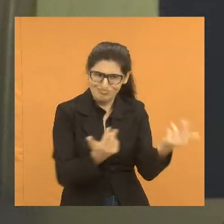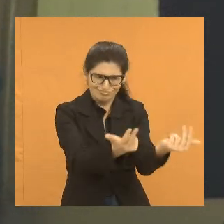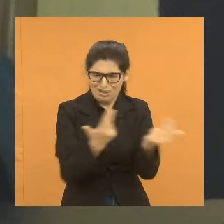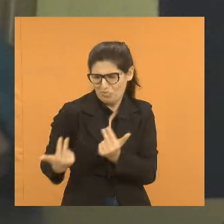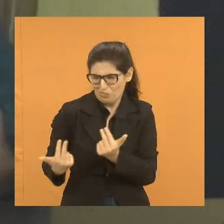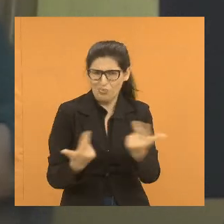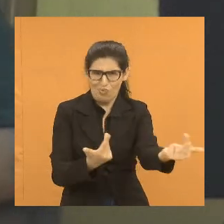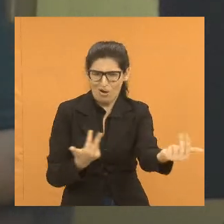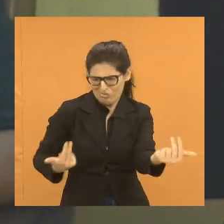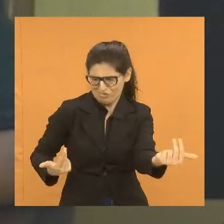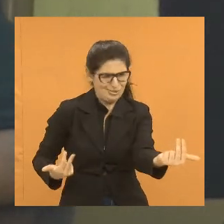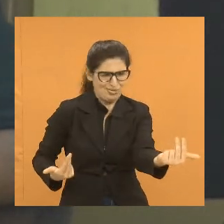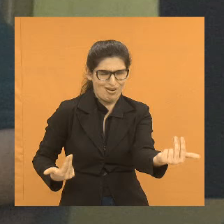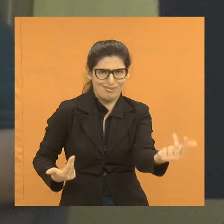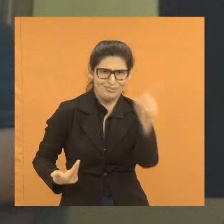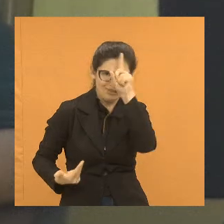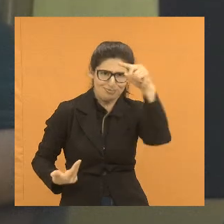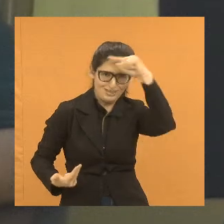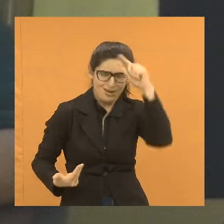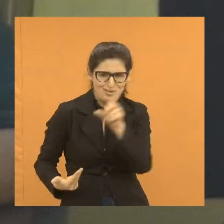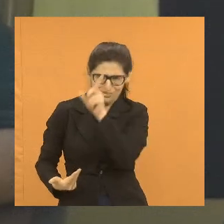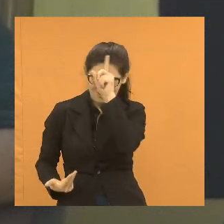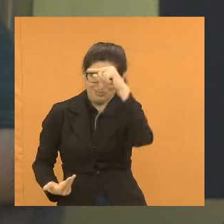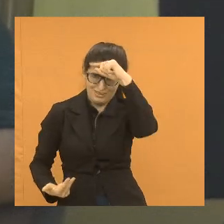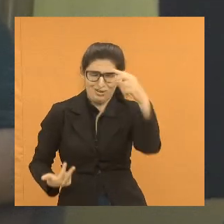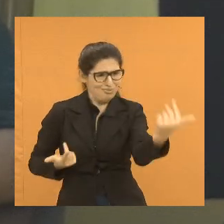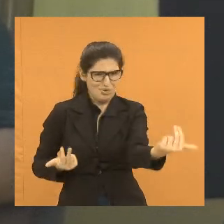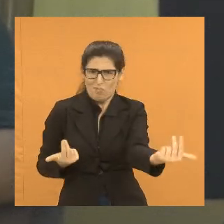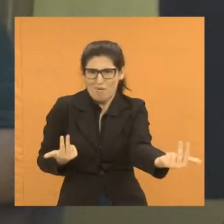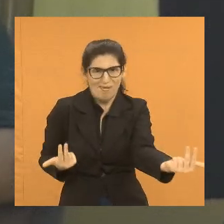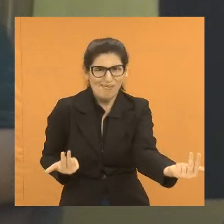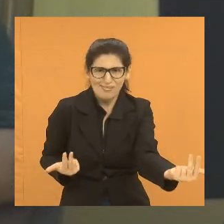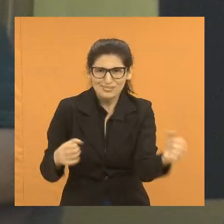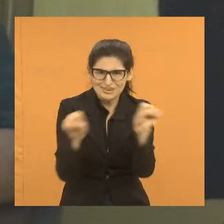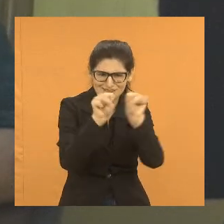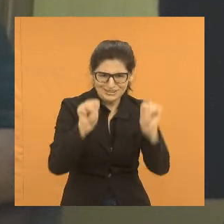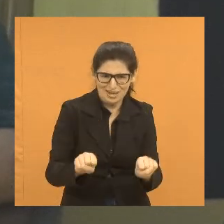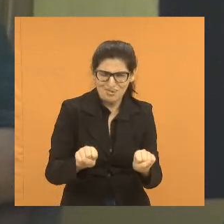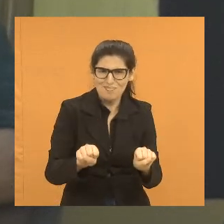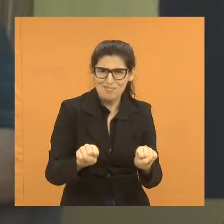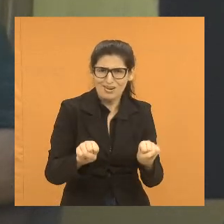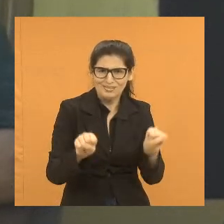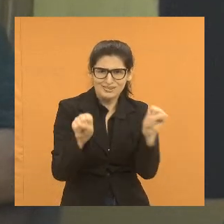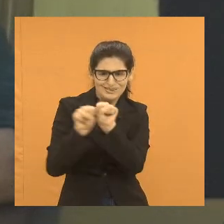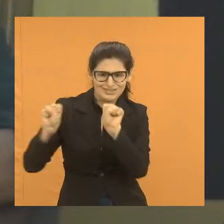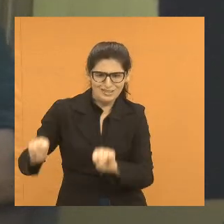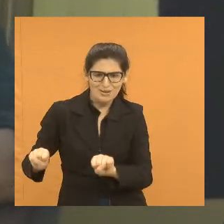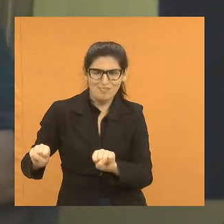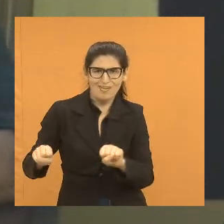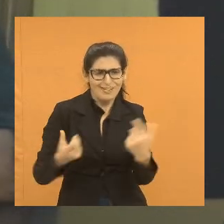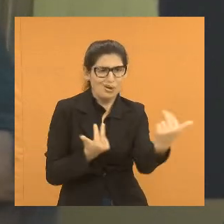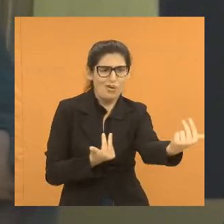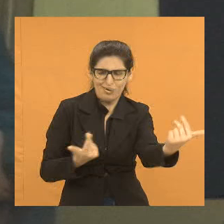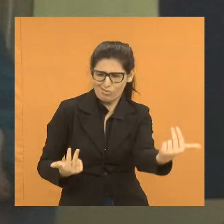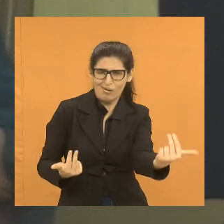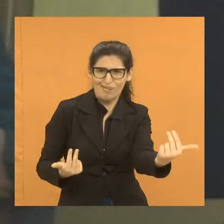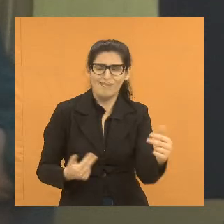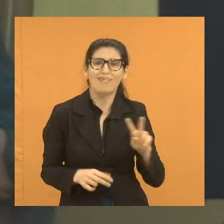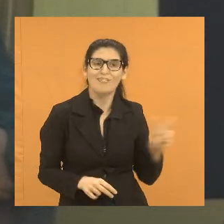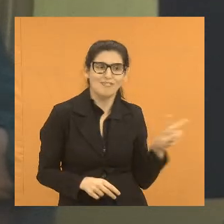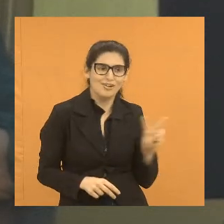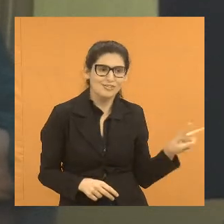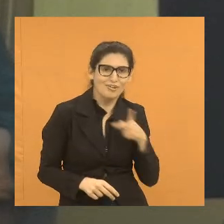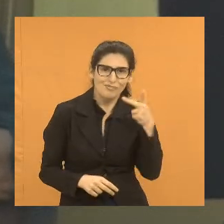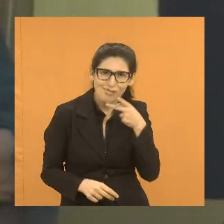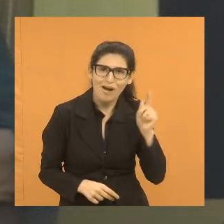que e é muito comum a gente ouvir isso diariamente, e realmente o que o vereador fala, a gente vê